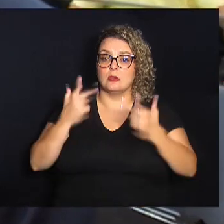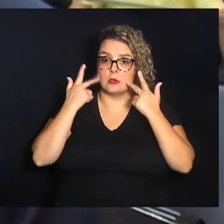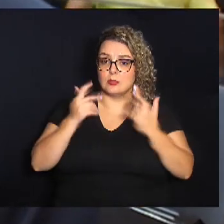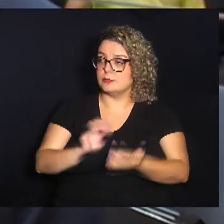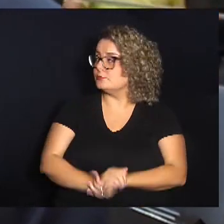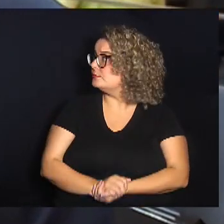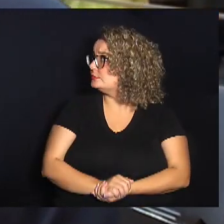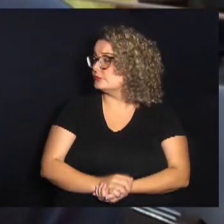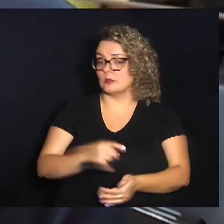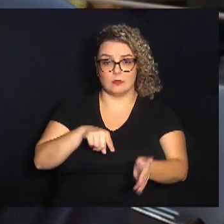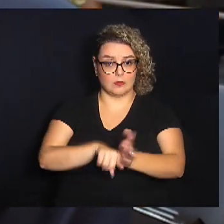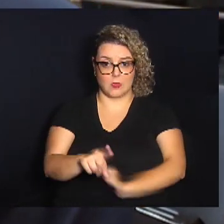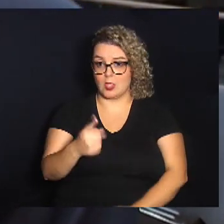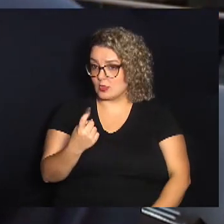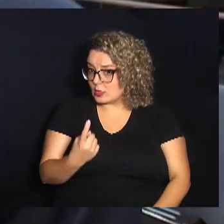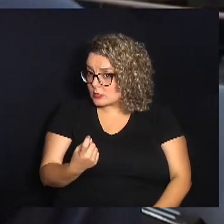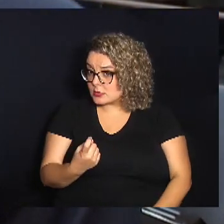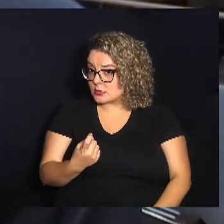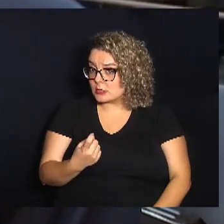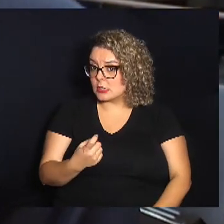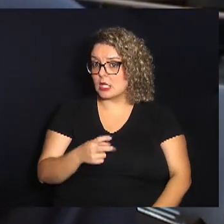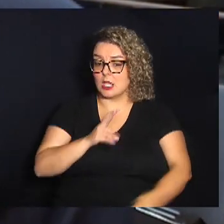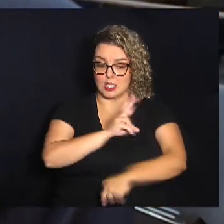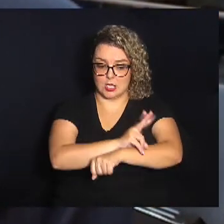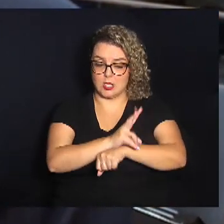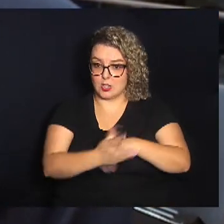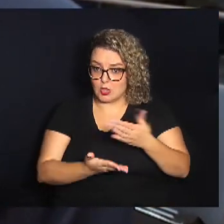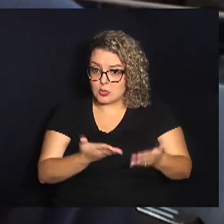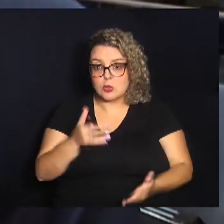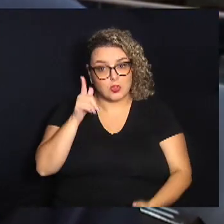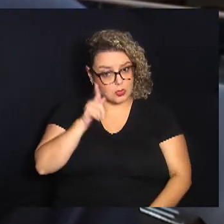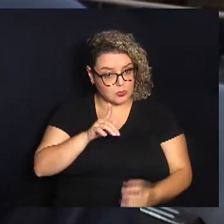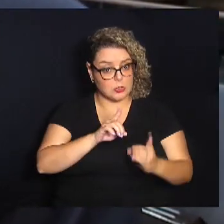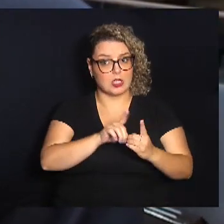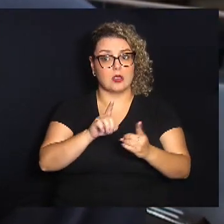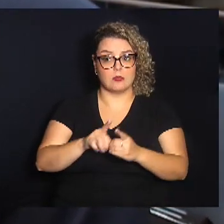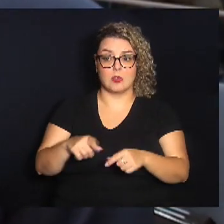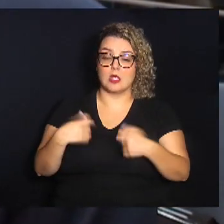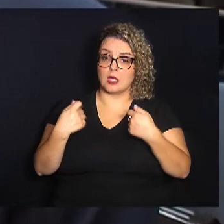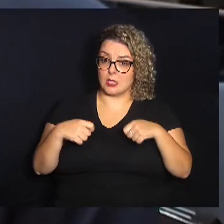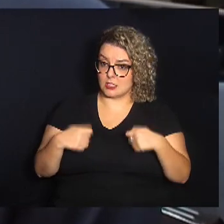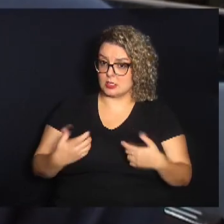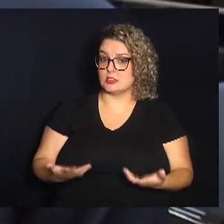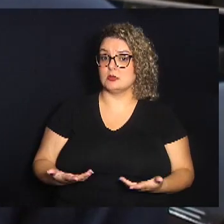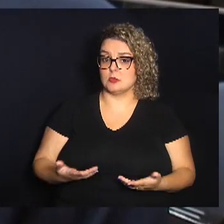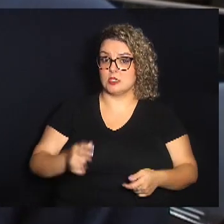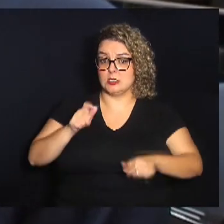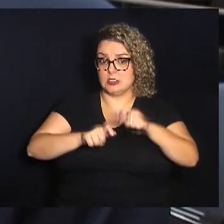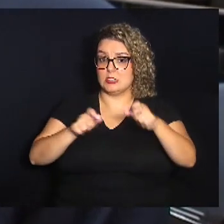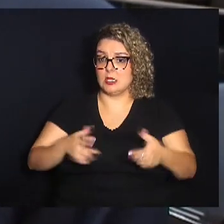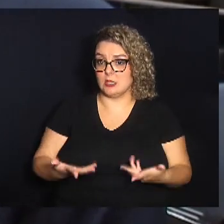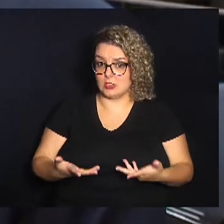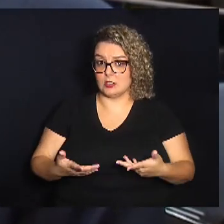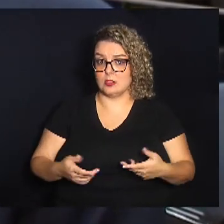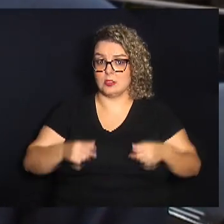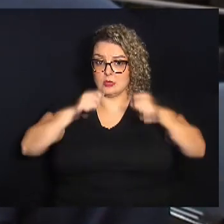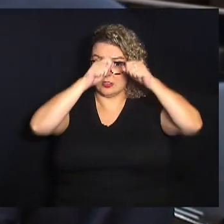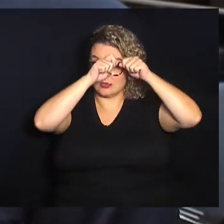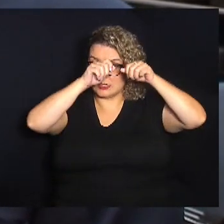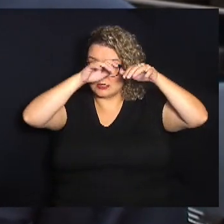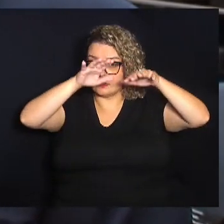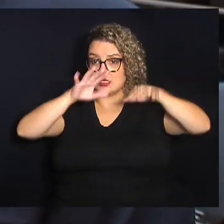é um só. Se essas cuidadoras conseguem atender as necessidades das pessoas com o espectro